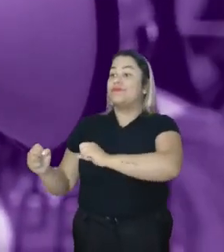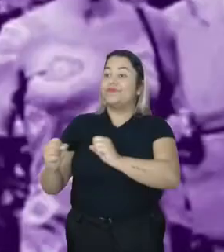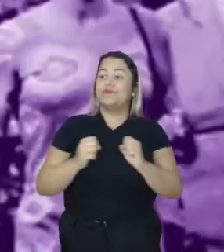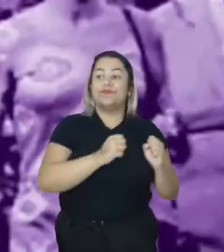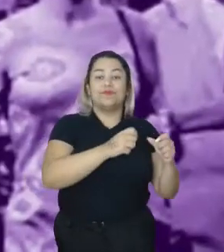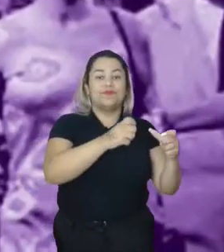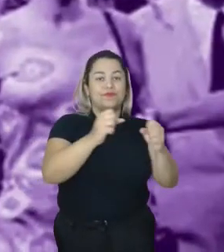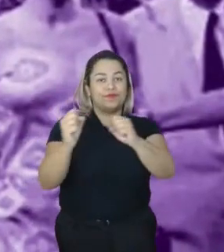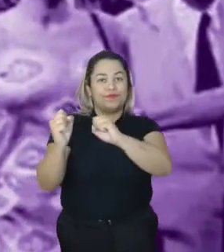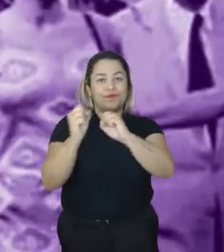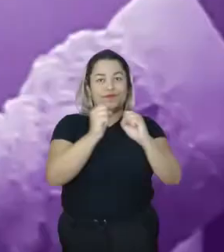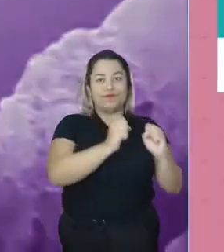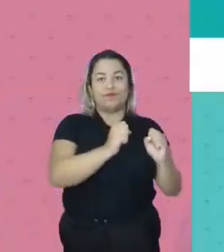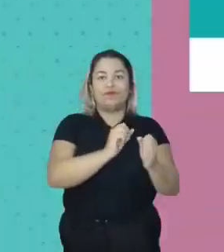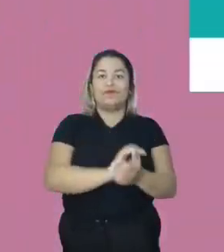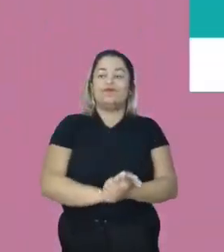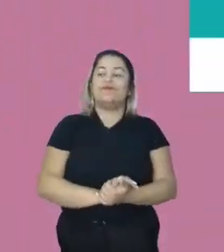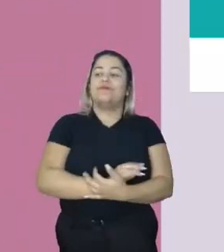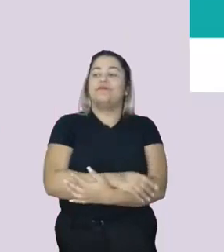espaços de poder